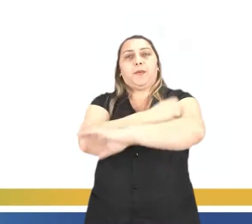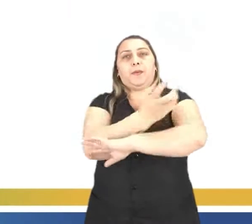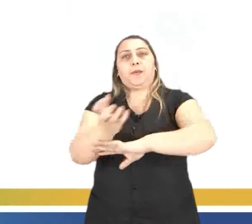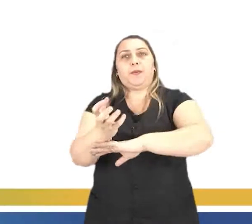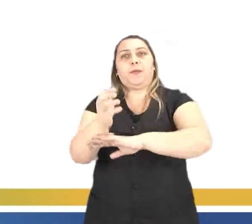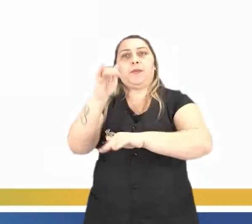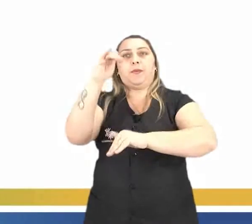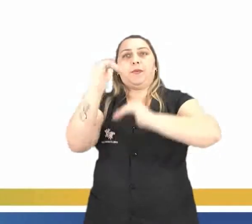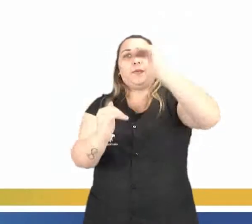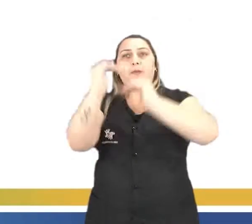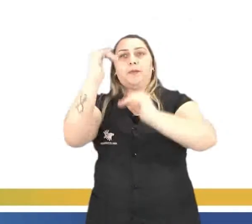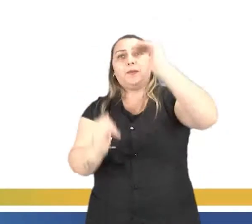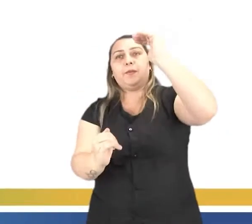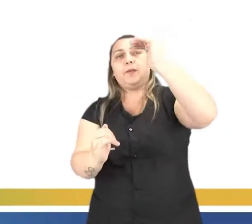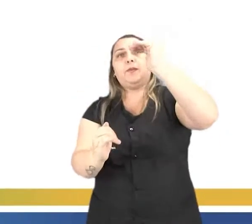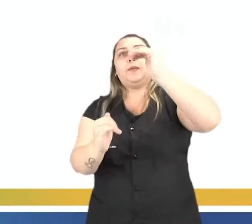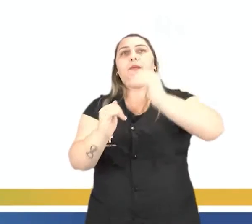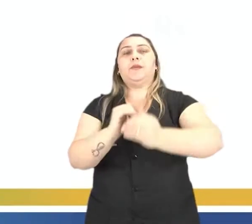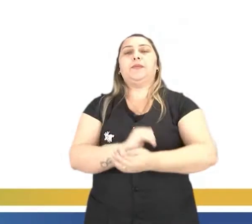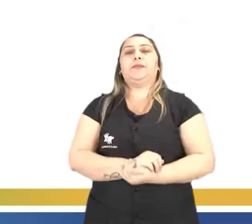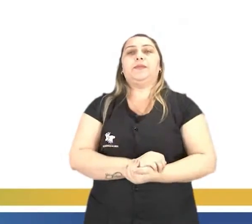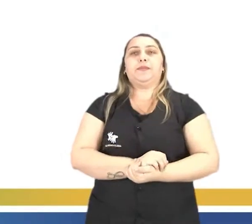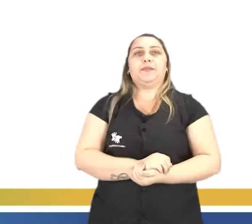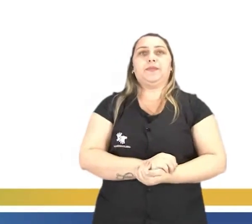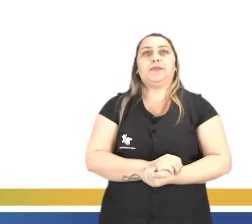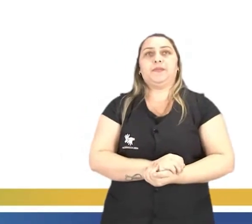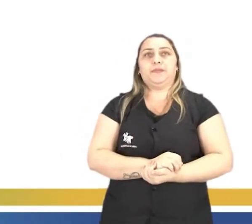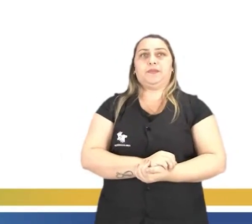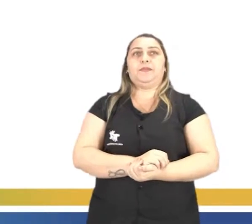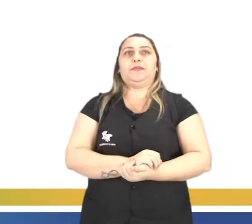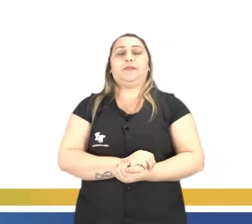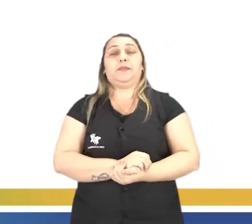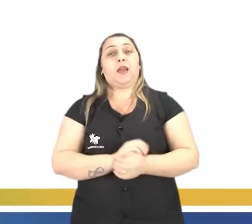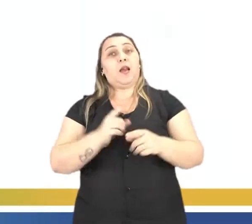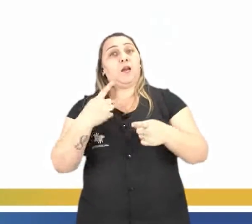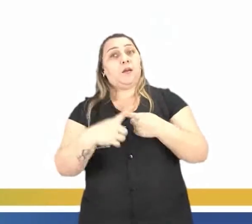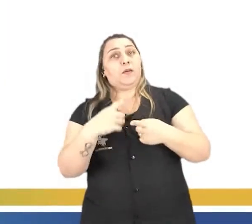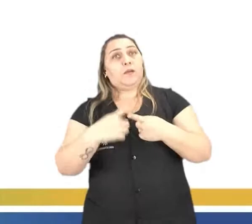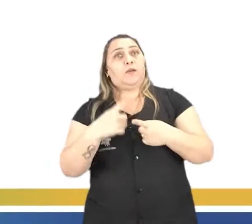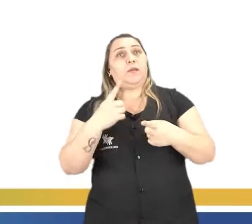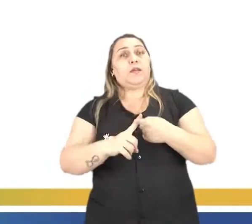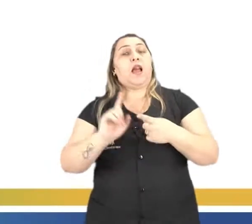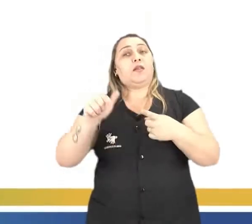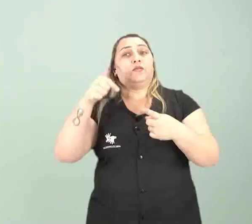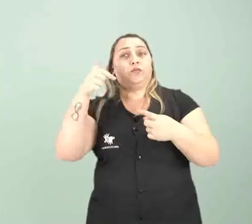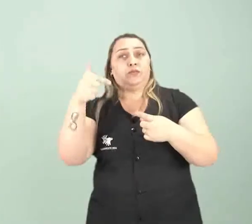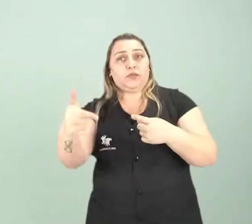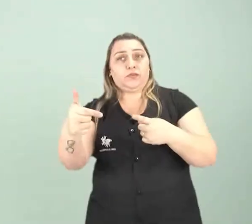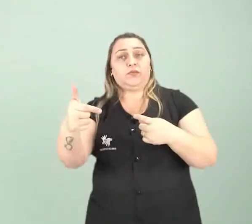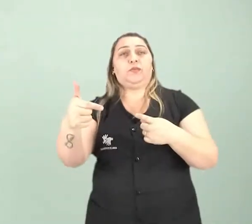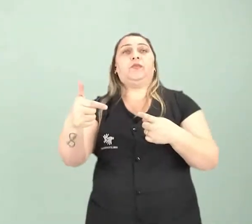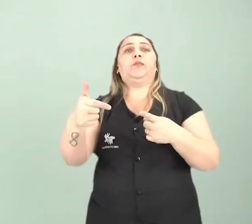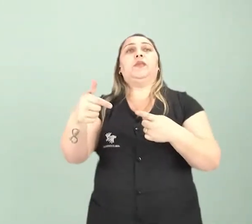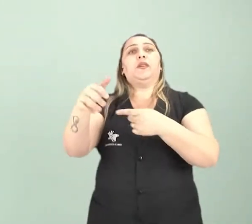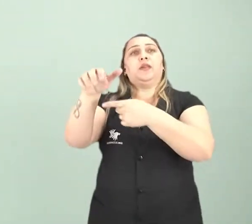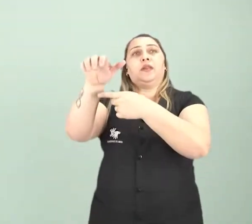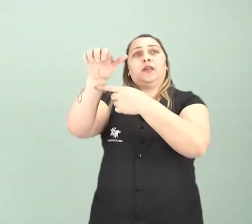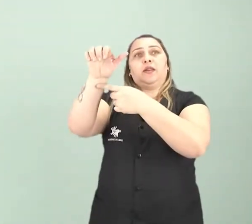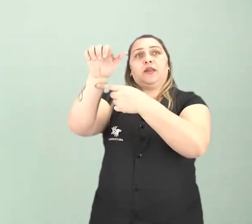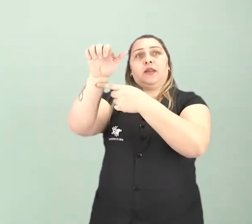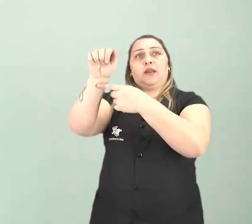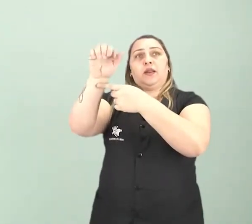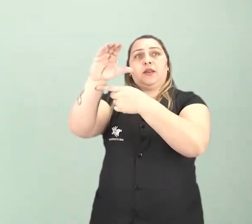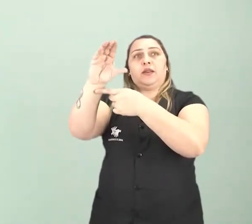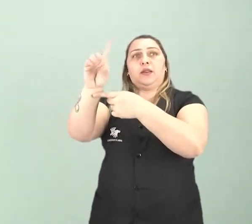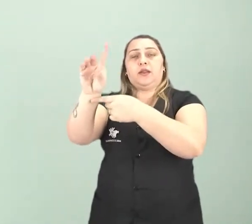natural, vírgula, ocasionando desequilíbrio ecológico. Por quê? As demais, né, elas estão erradas